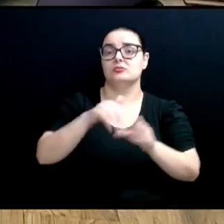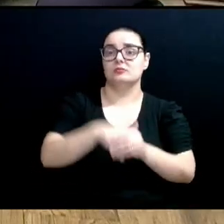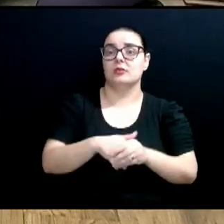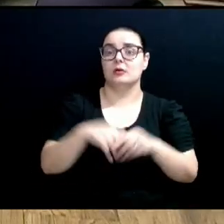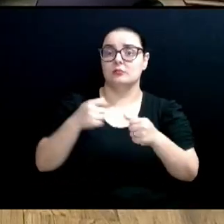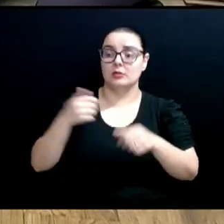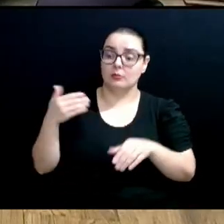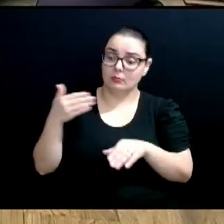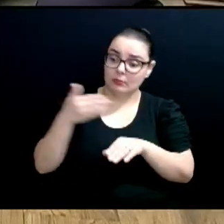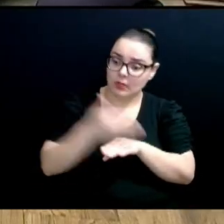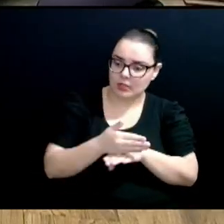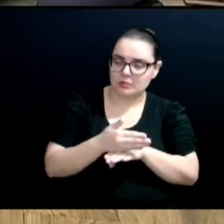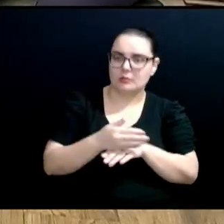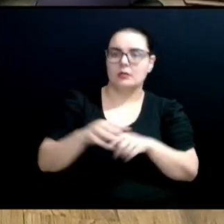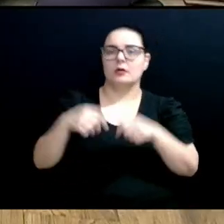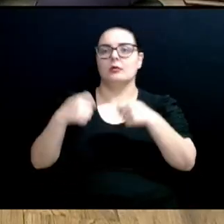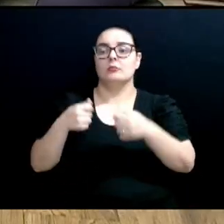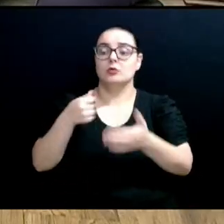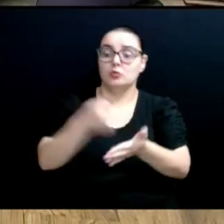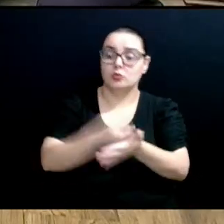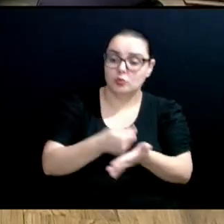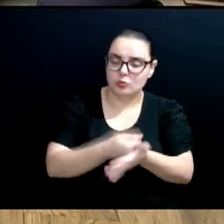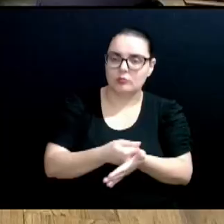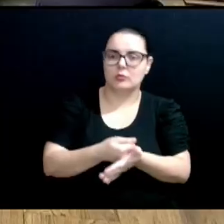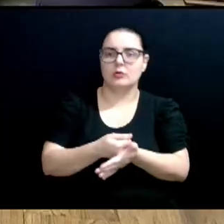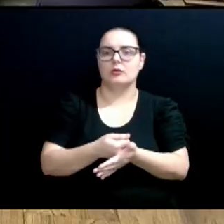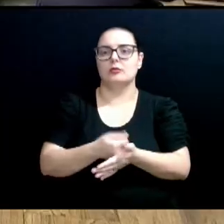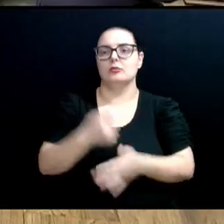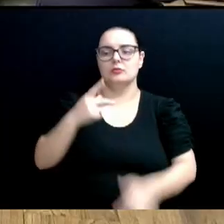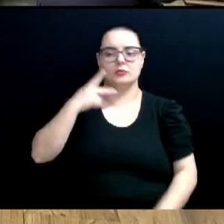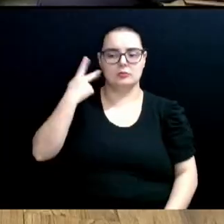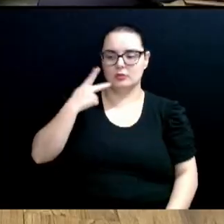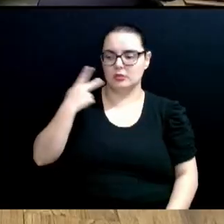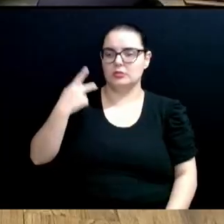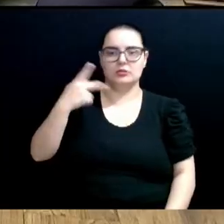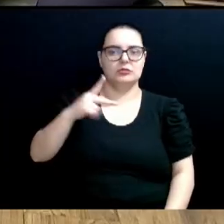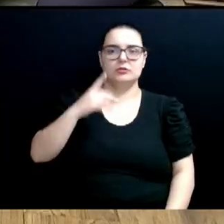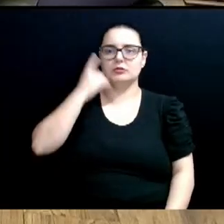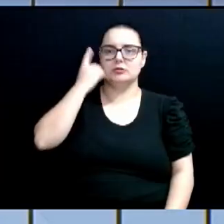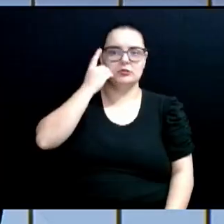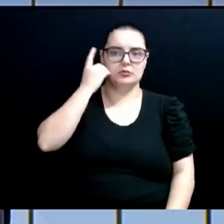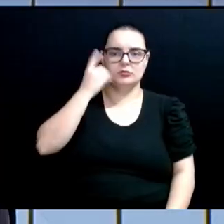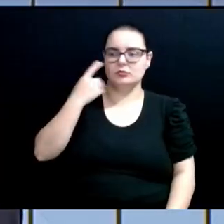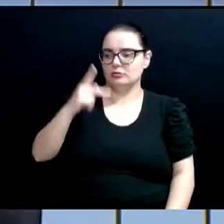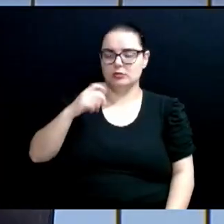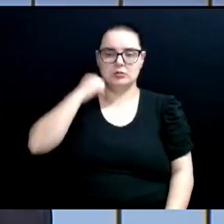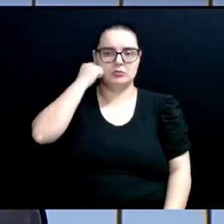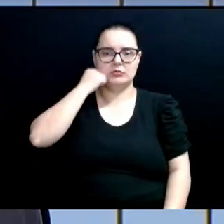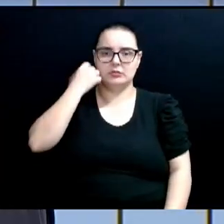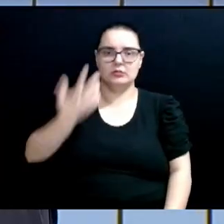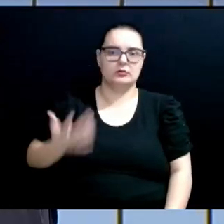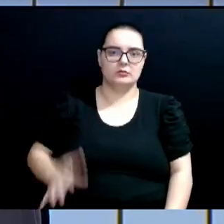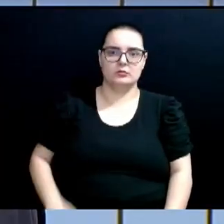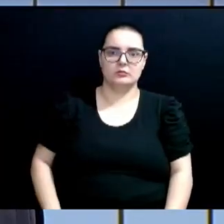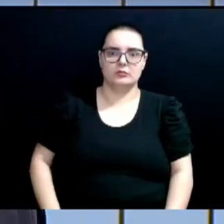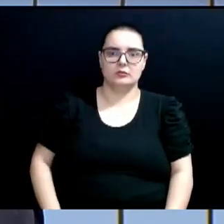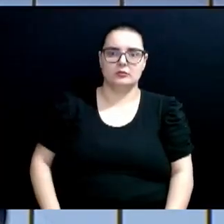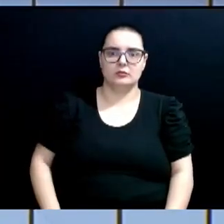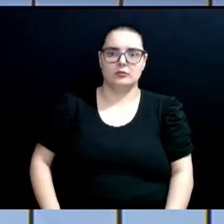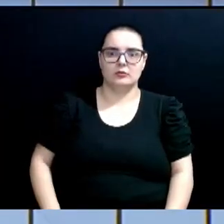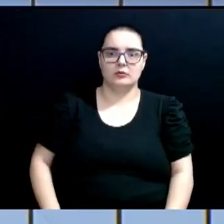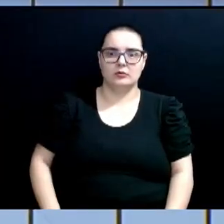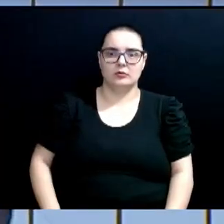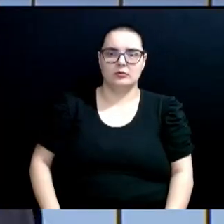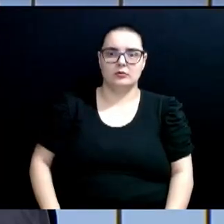é preciso cobrar, né, o seu vereador, o seu deputado, o seu senador, também o